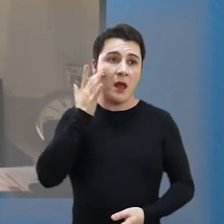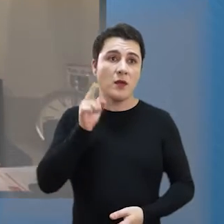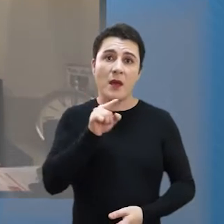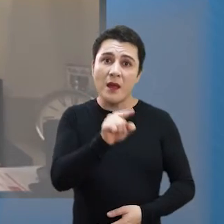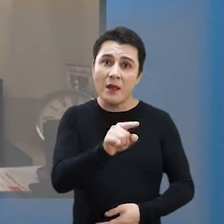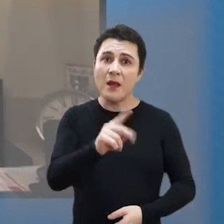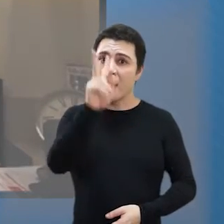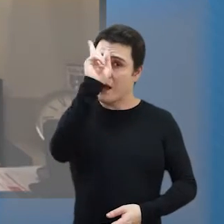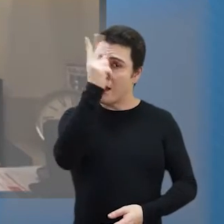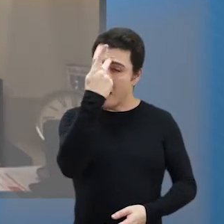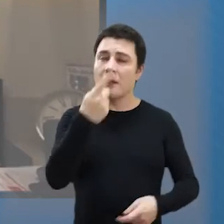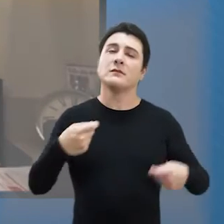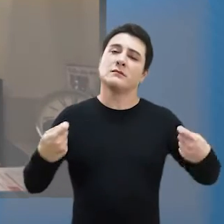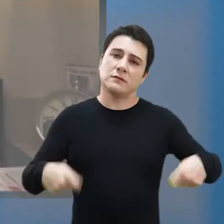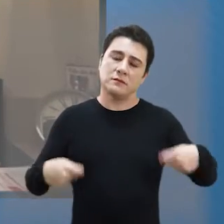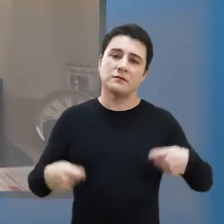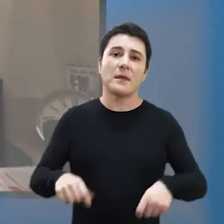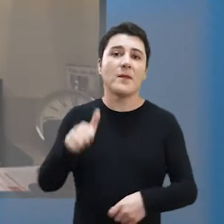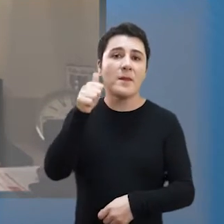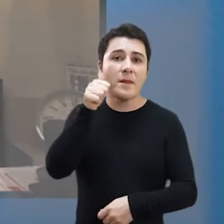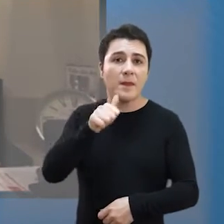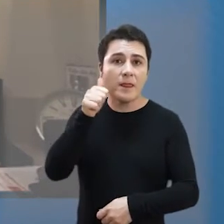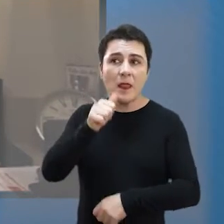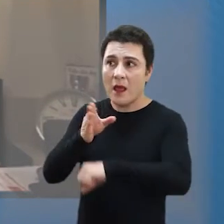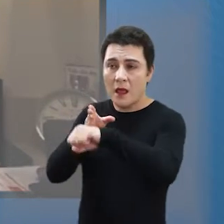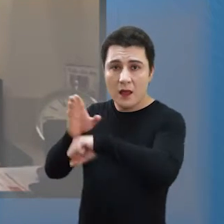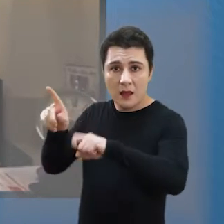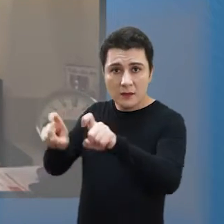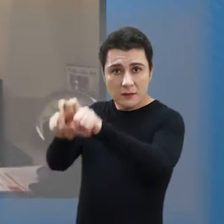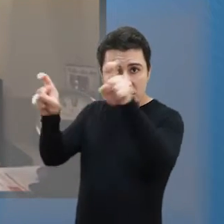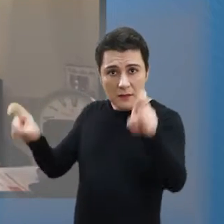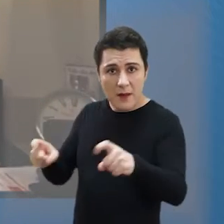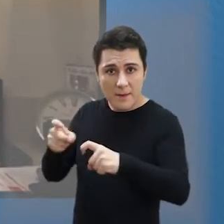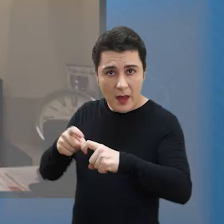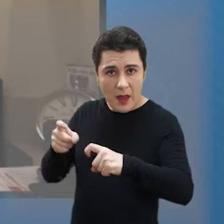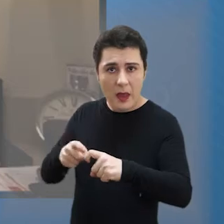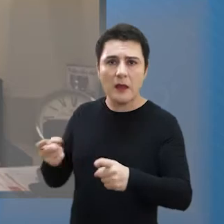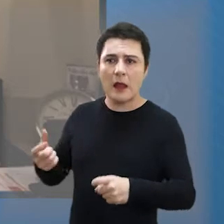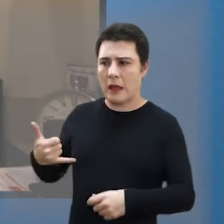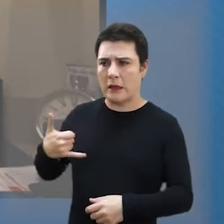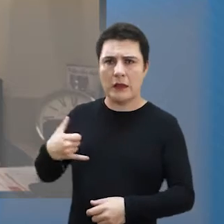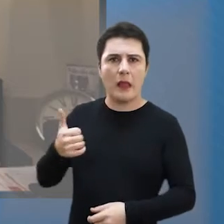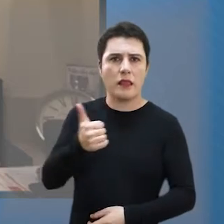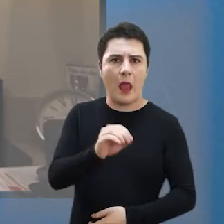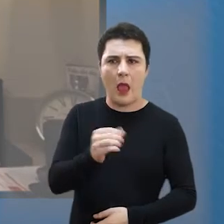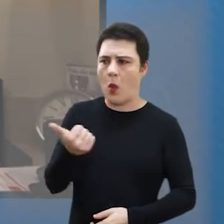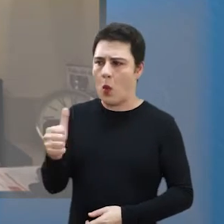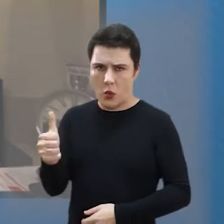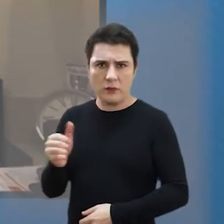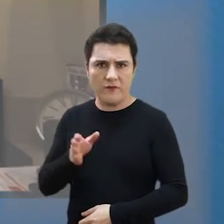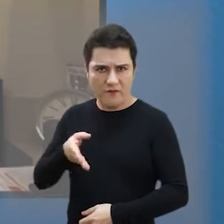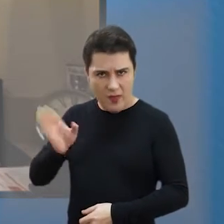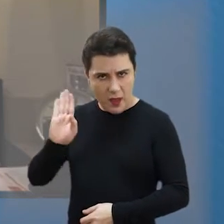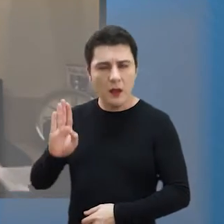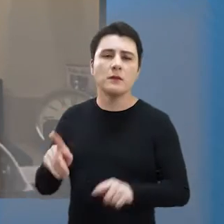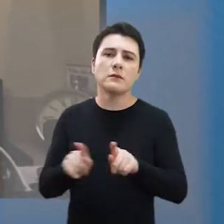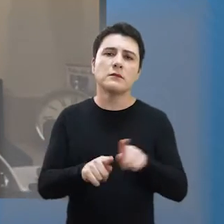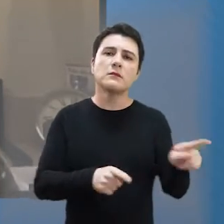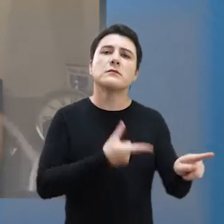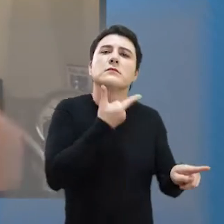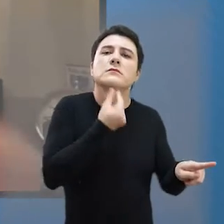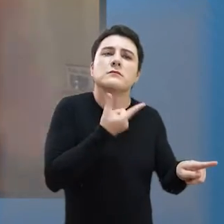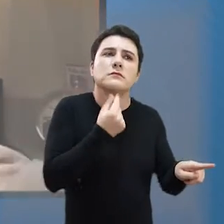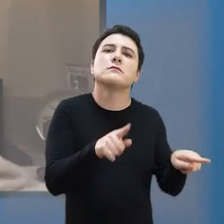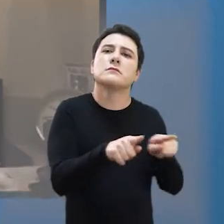essa mentalidade que tem que mudar. Assim como a menina vai no ginecologista depois dos 10, 11 anos de idade,